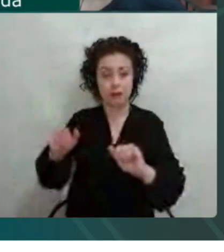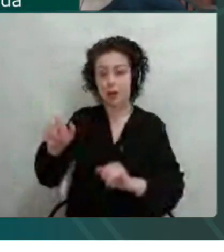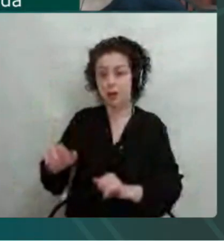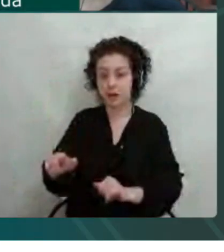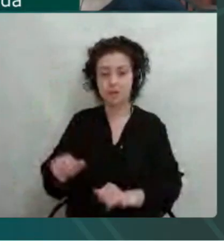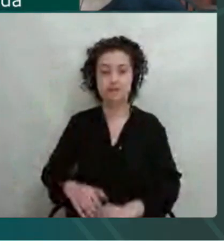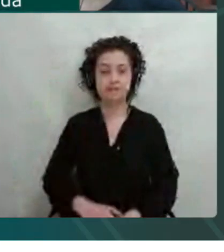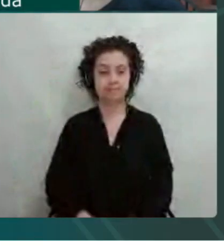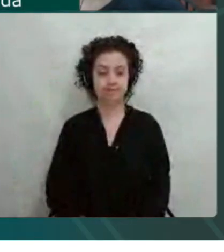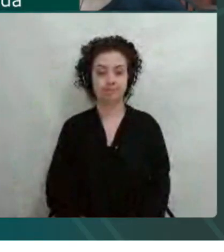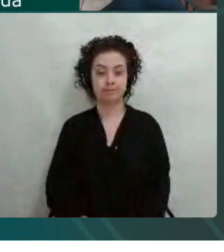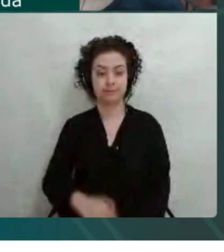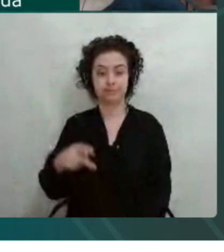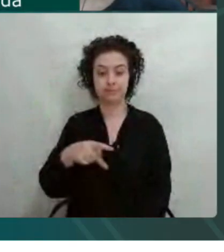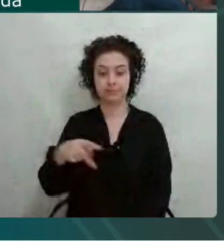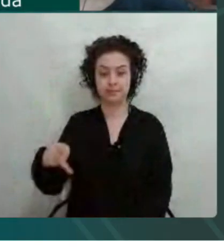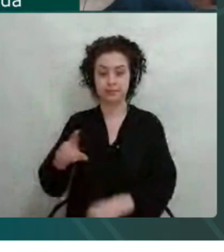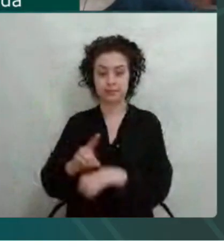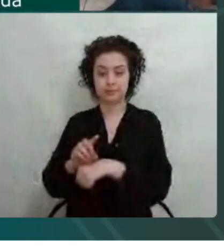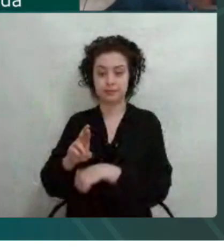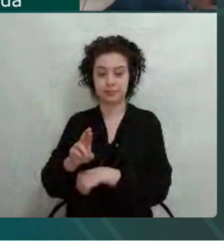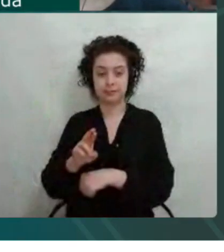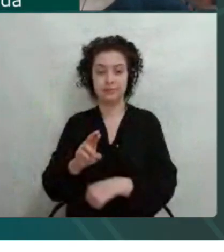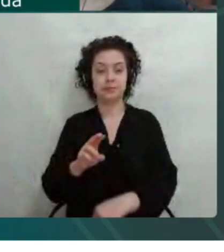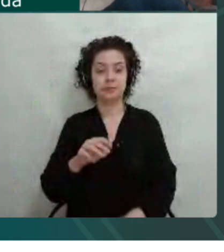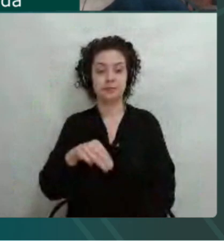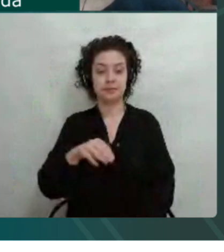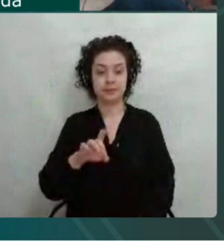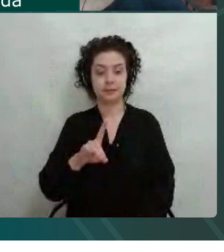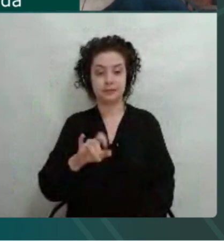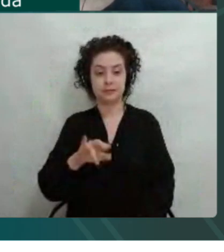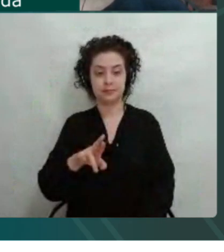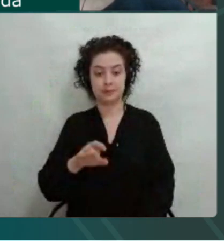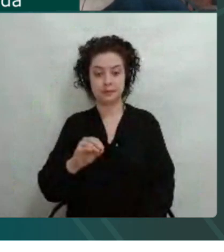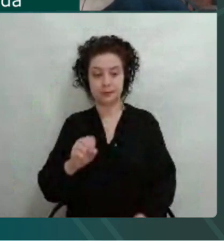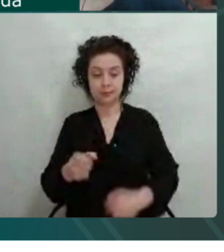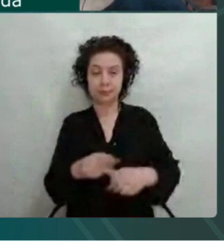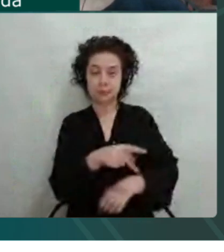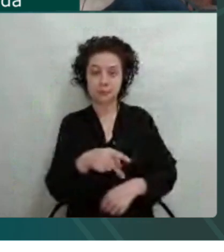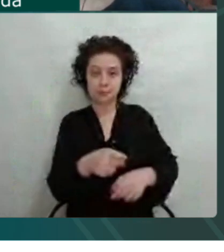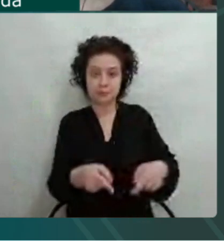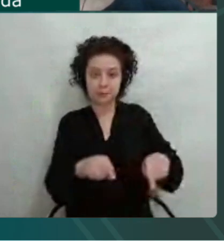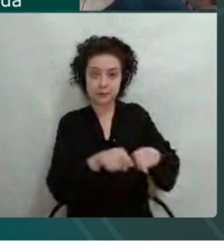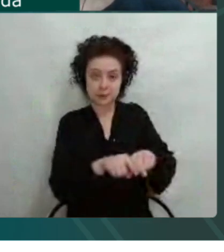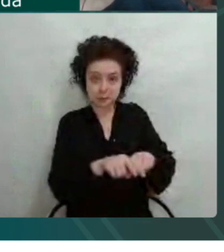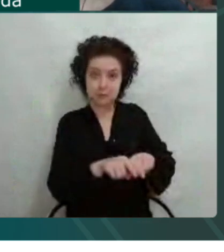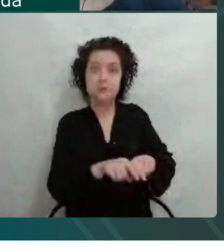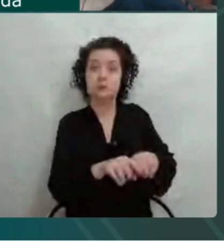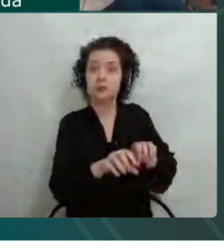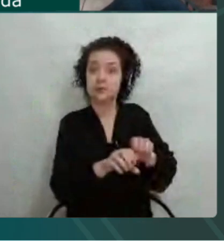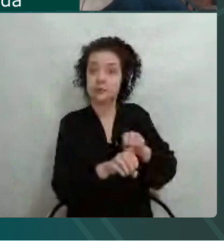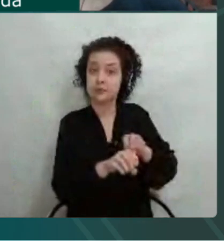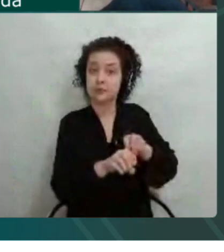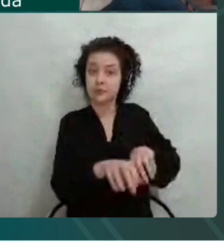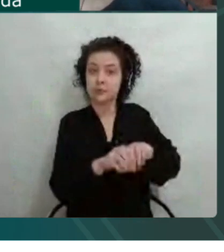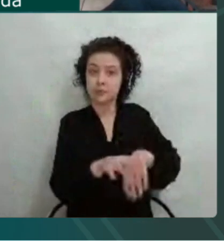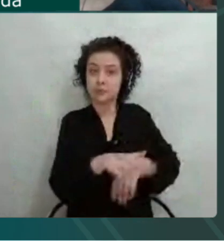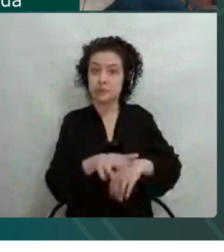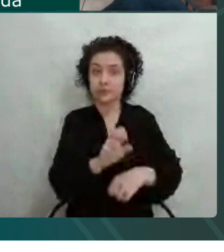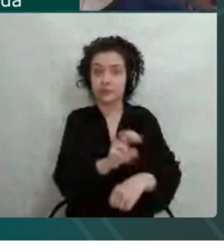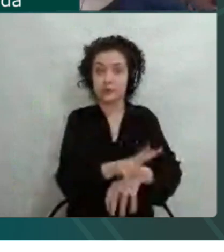presença do professor doutor Eduardo Medeiros, que é professor associado e livre-docente da disciplina de infectologia do Departamento